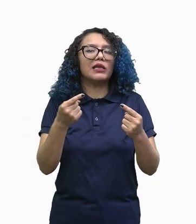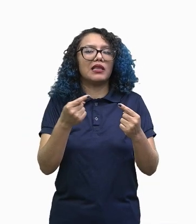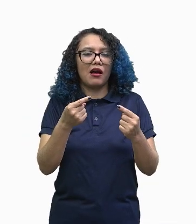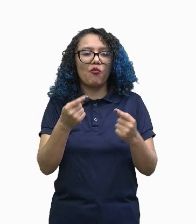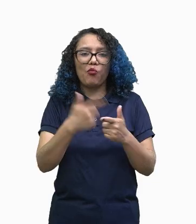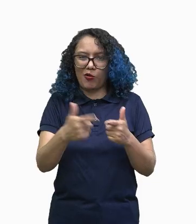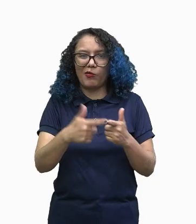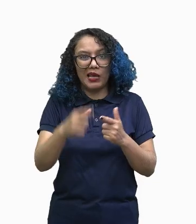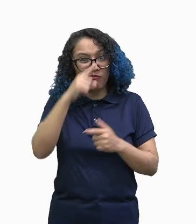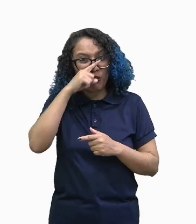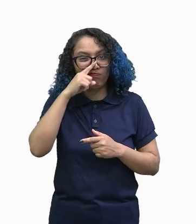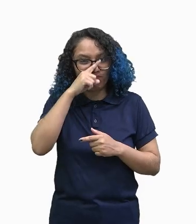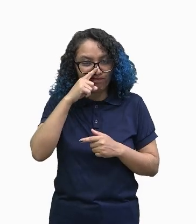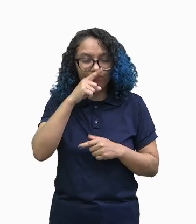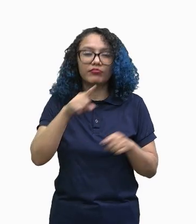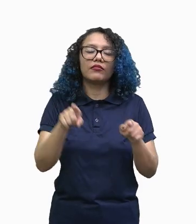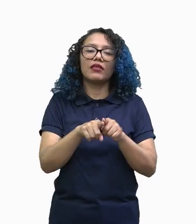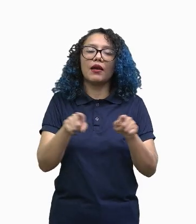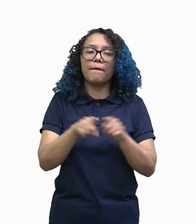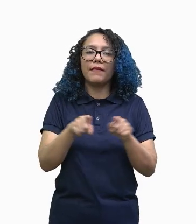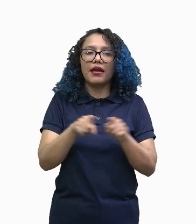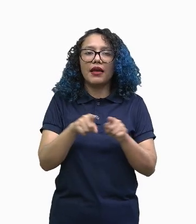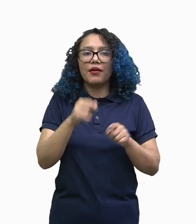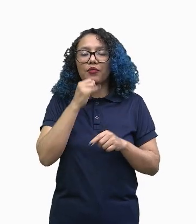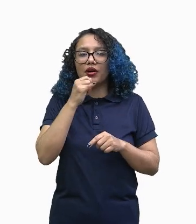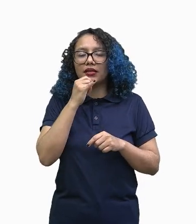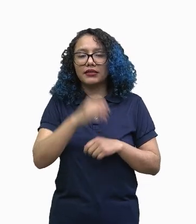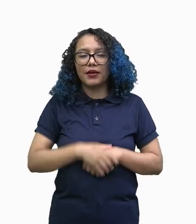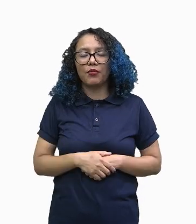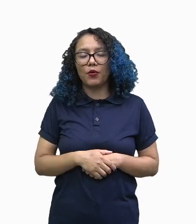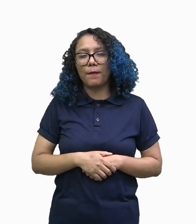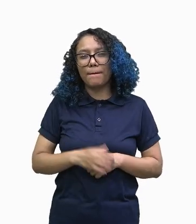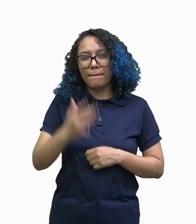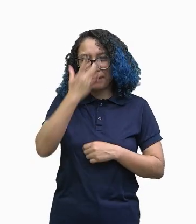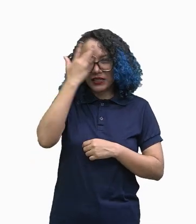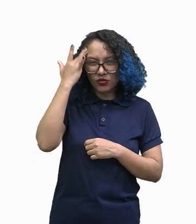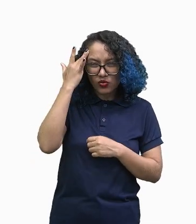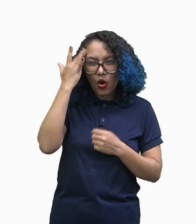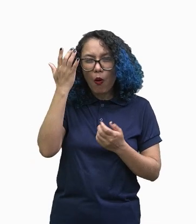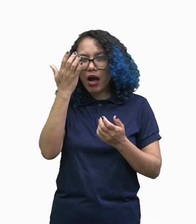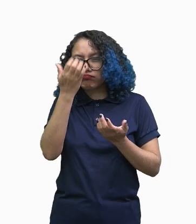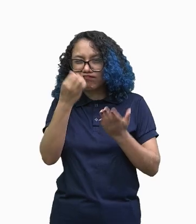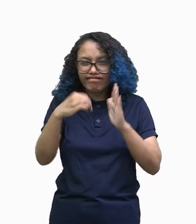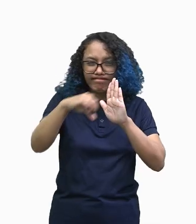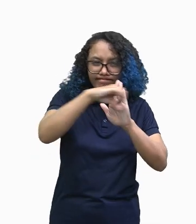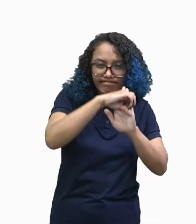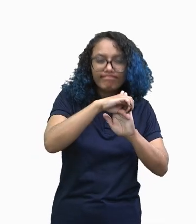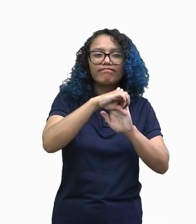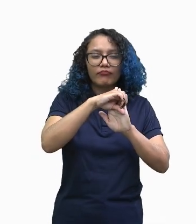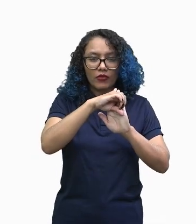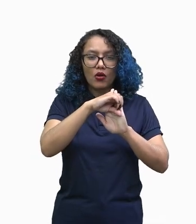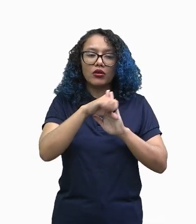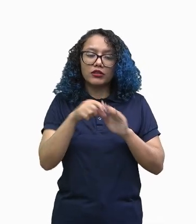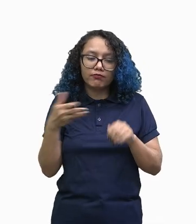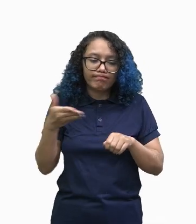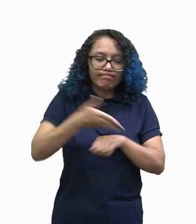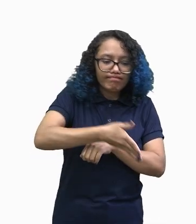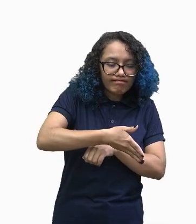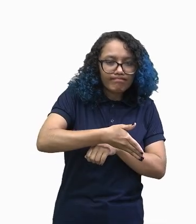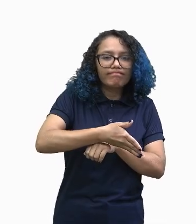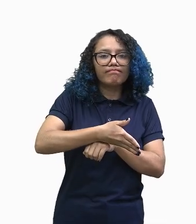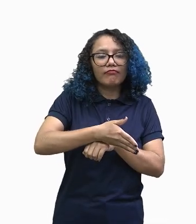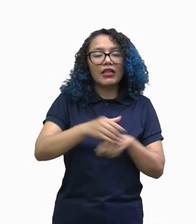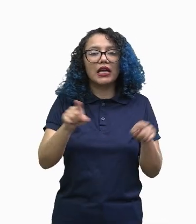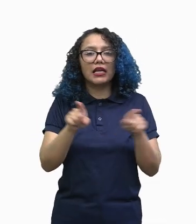perigoso. Facilita, por exemplo, a entrada de grileiros e também de caçadores. e aumenta ainda mais